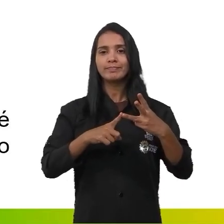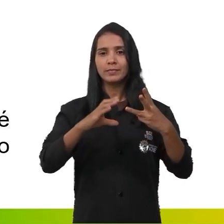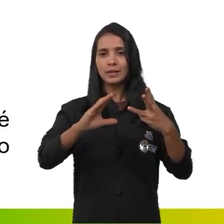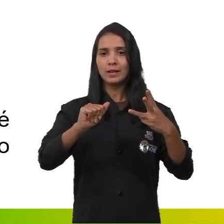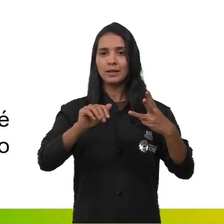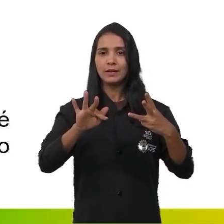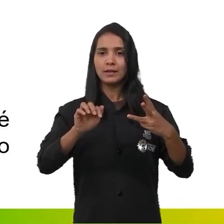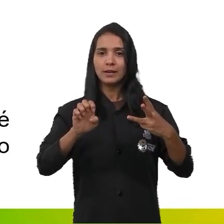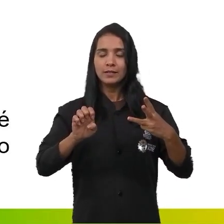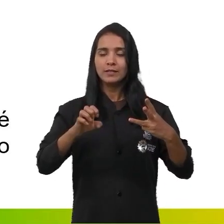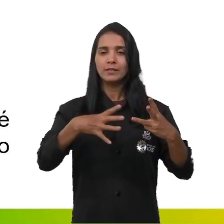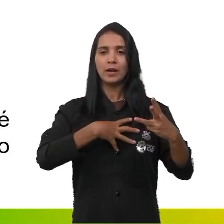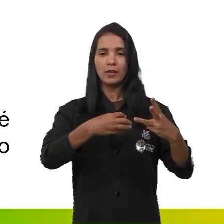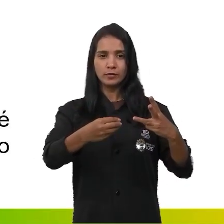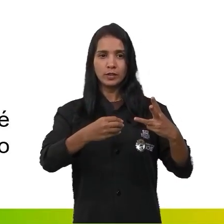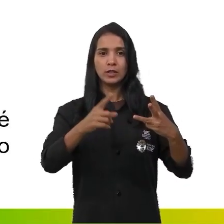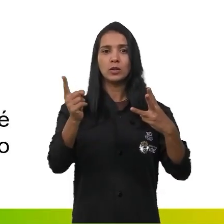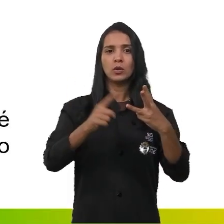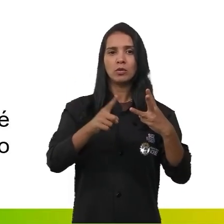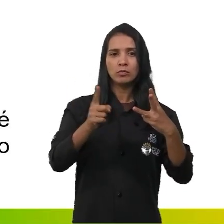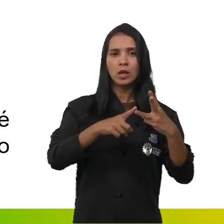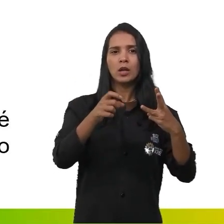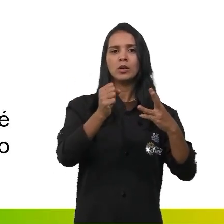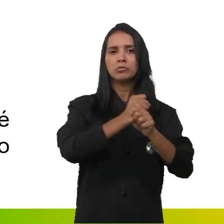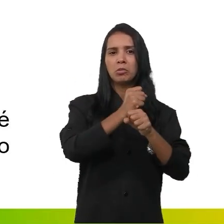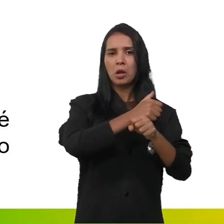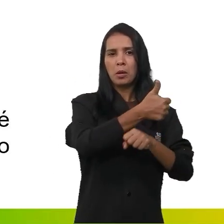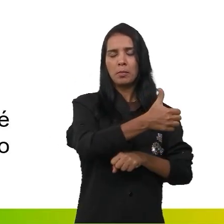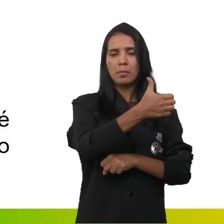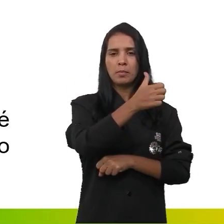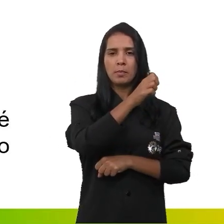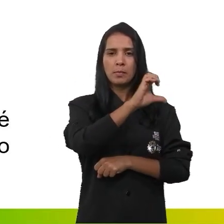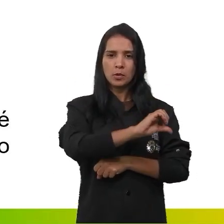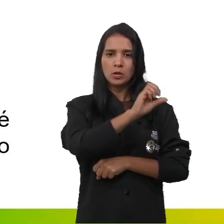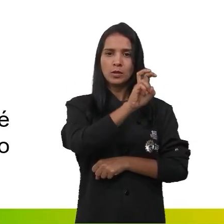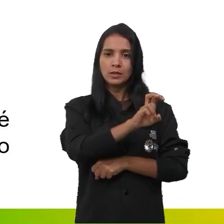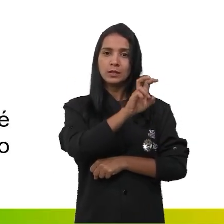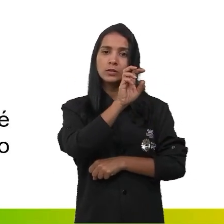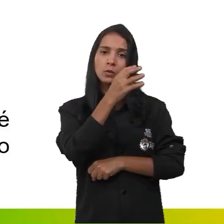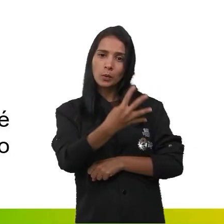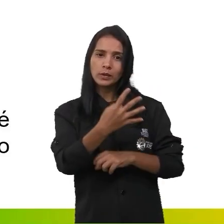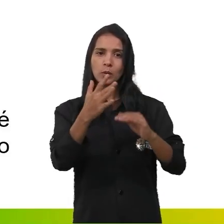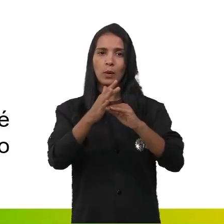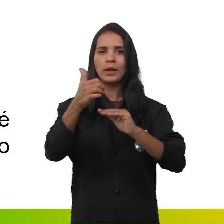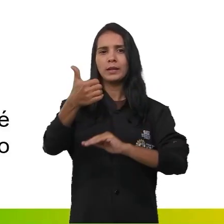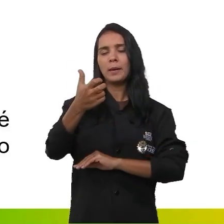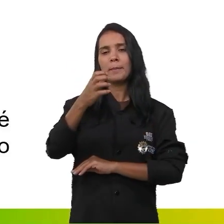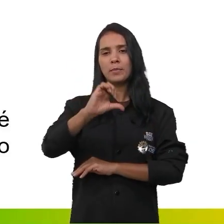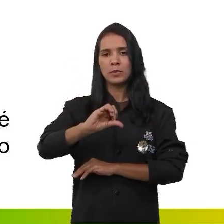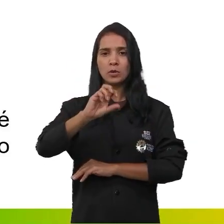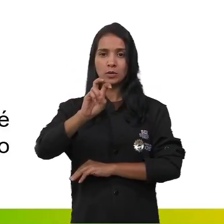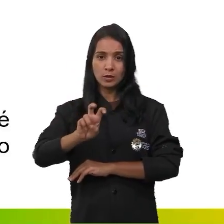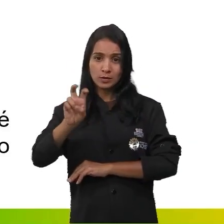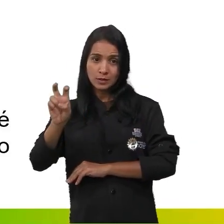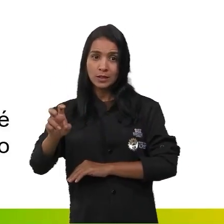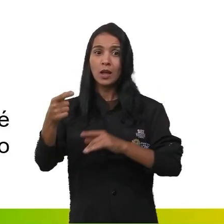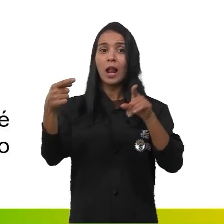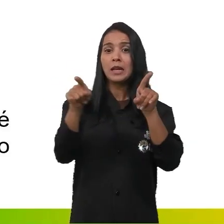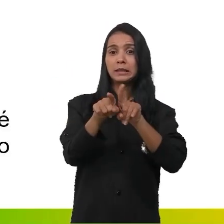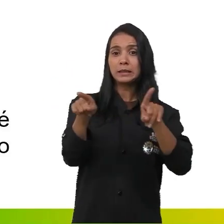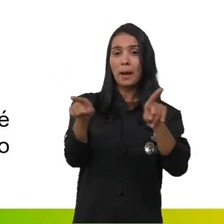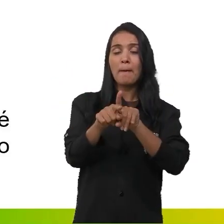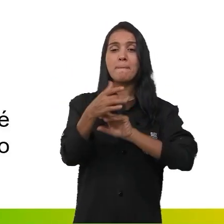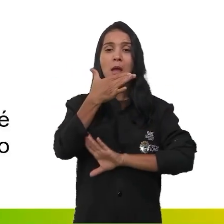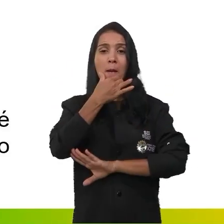Filho, 1954 a 1955. Juscelino Kubitschek, ó, o camarada que construiu Brasília.